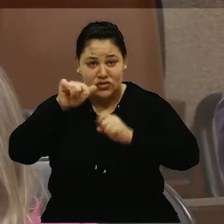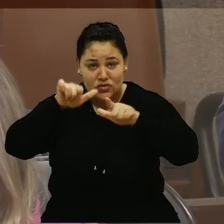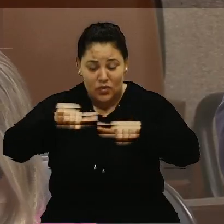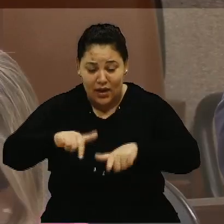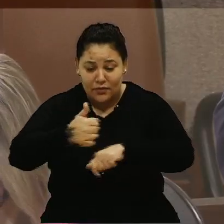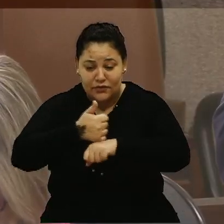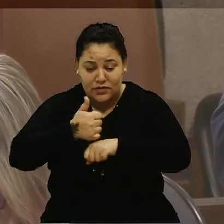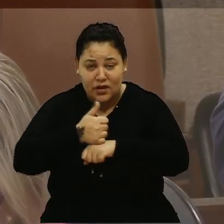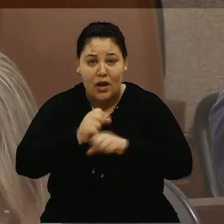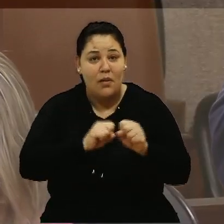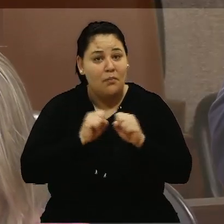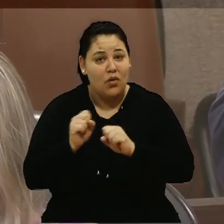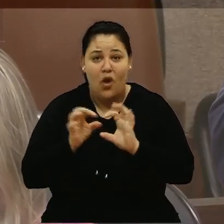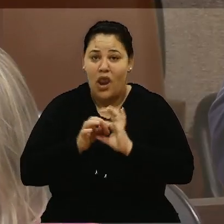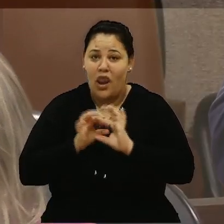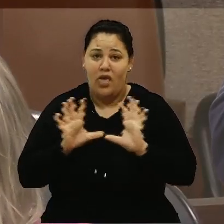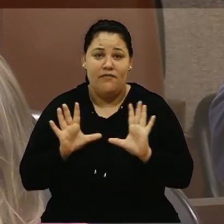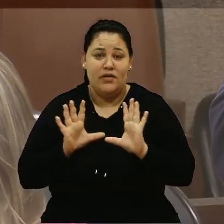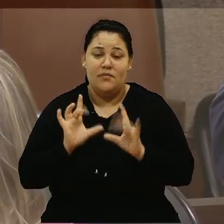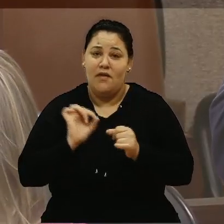aonde elas podem estar.